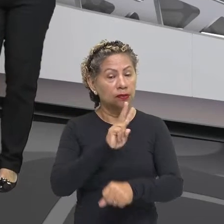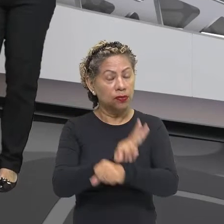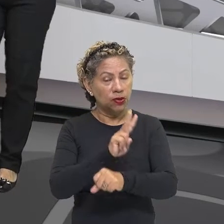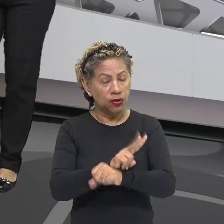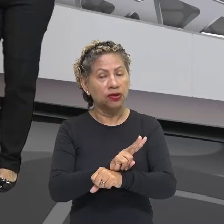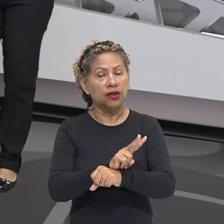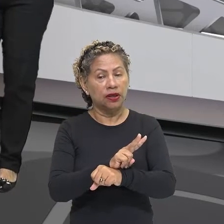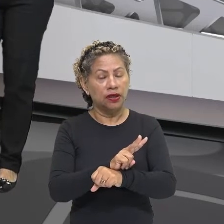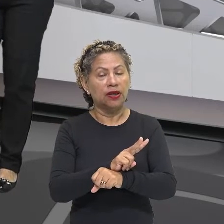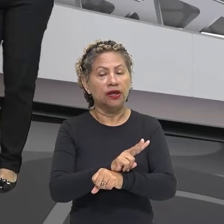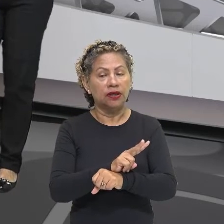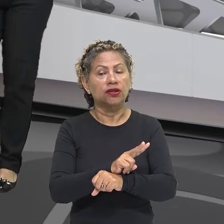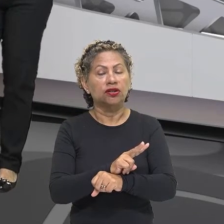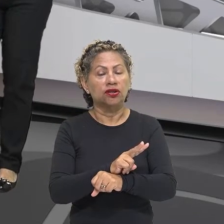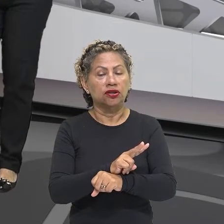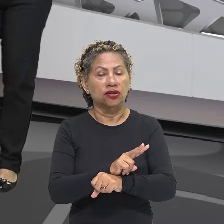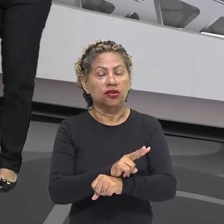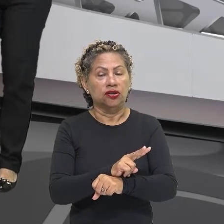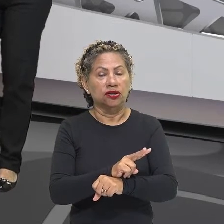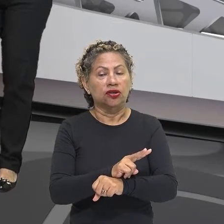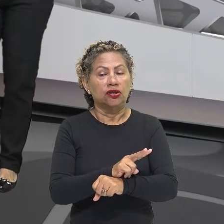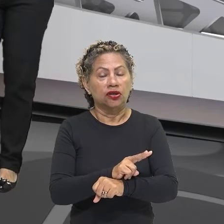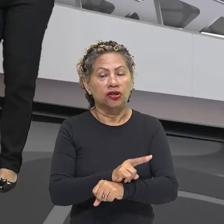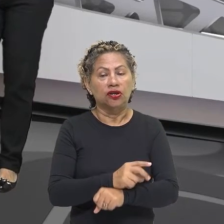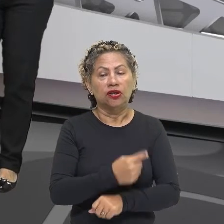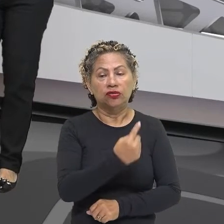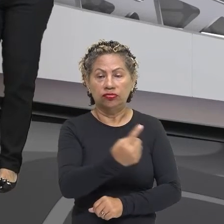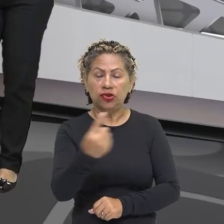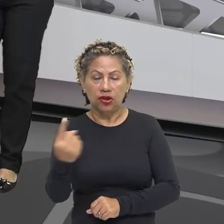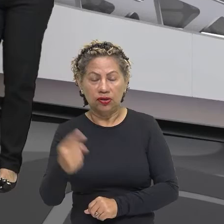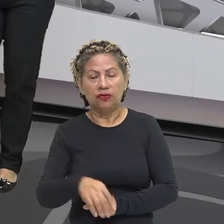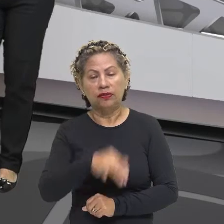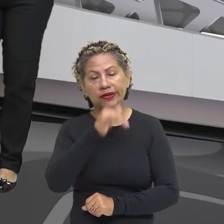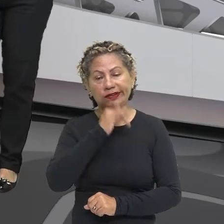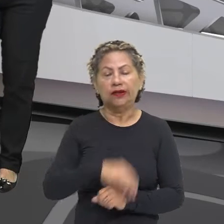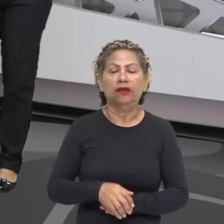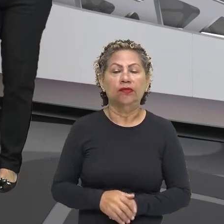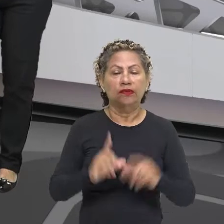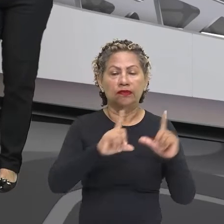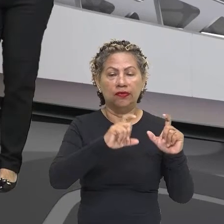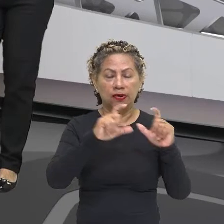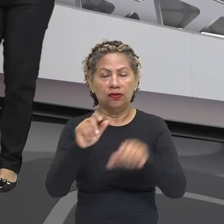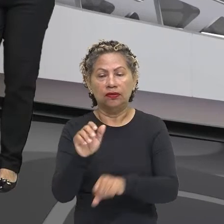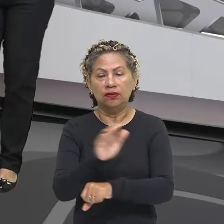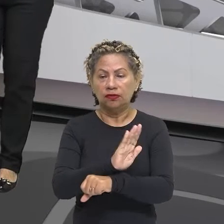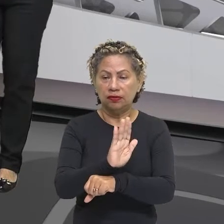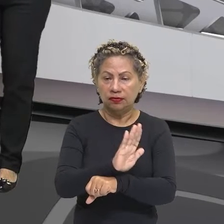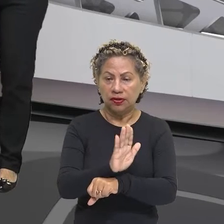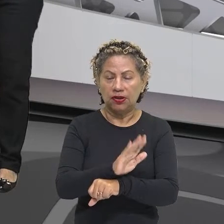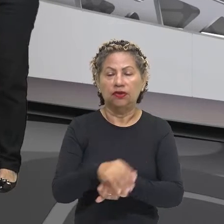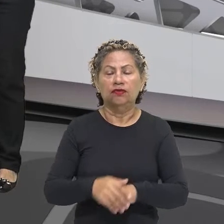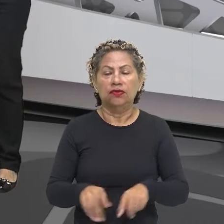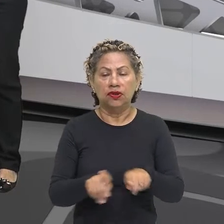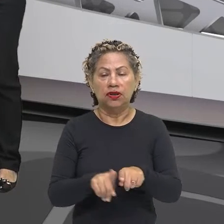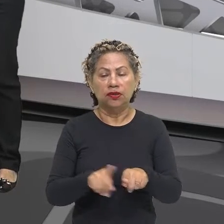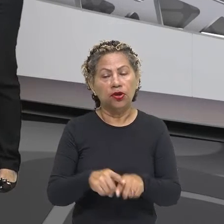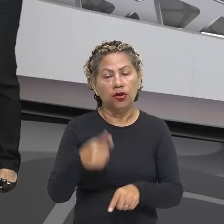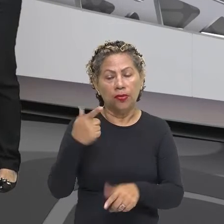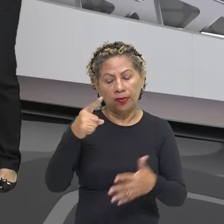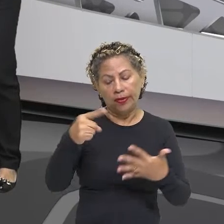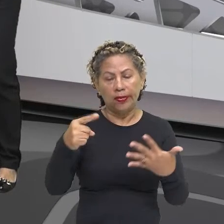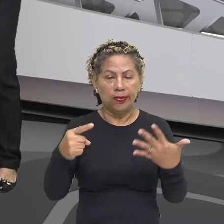souber da data do seu aniversário, é a primeira tentativa que ele faz, é a data do seu aniversário,